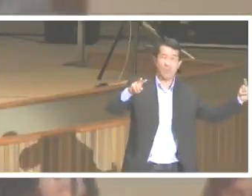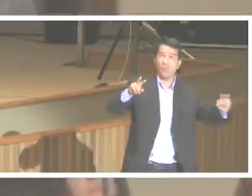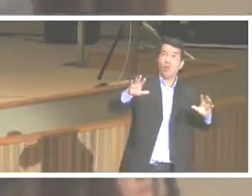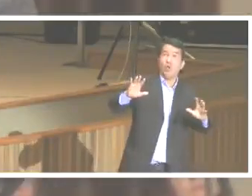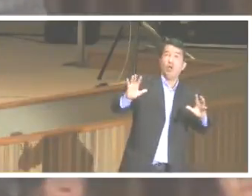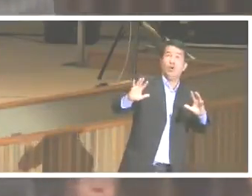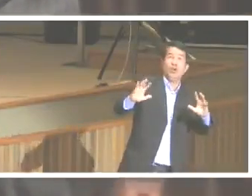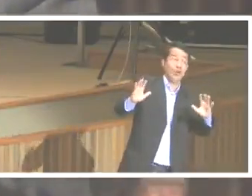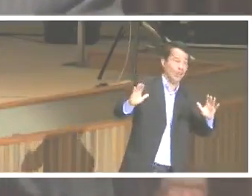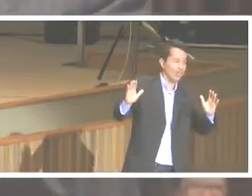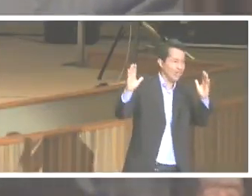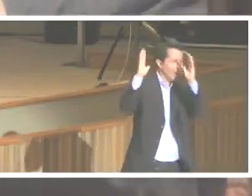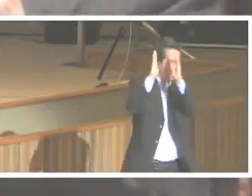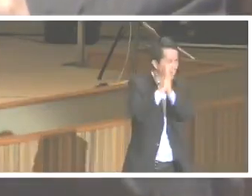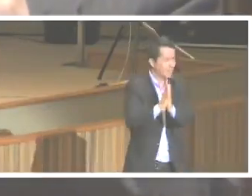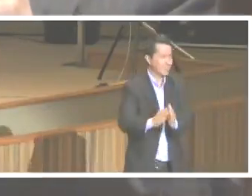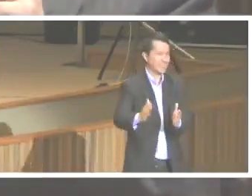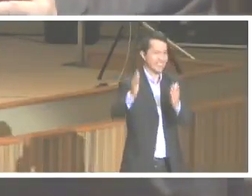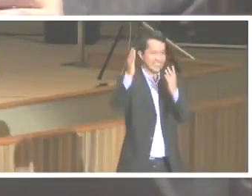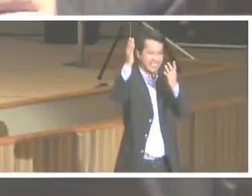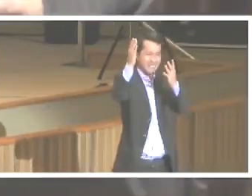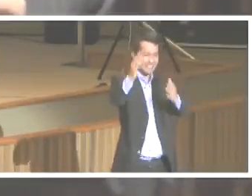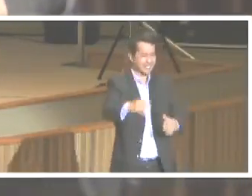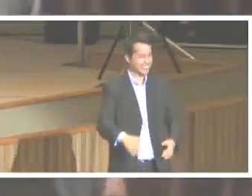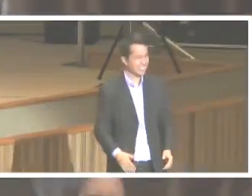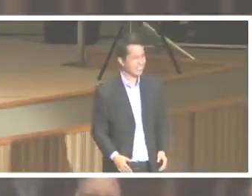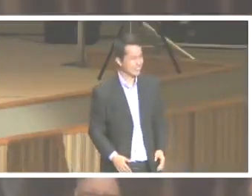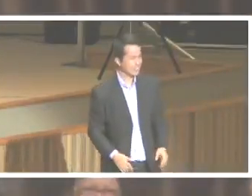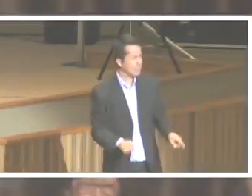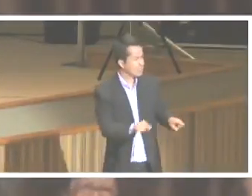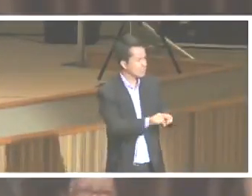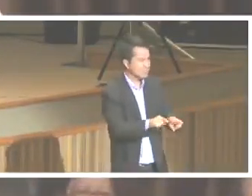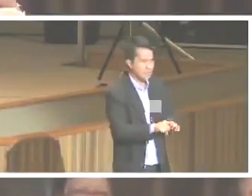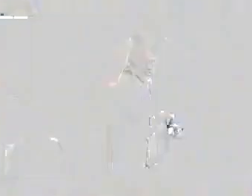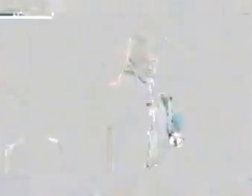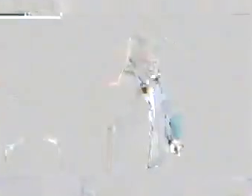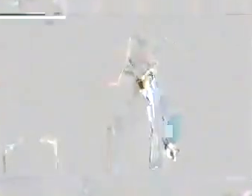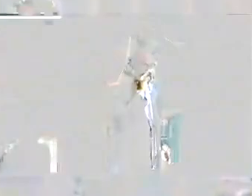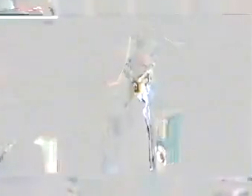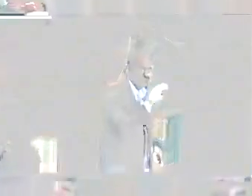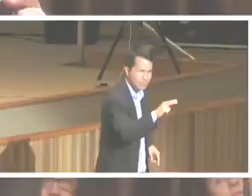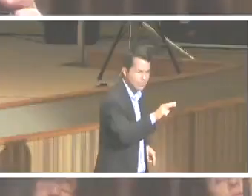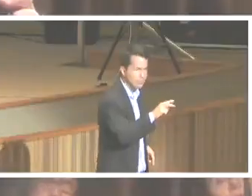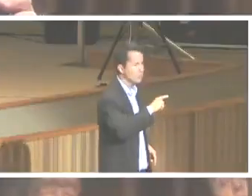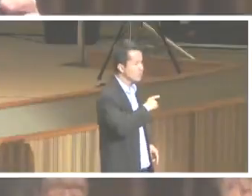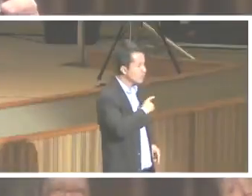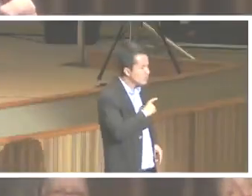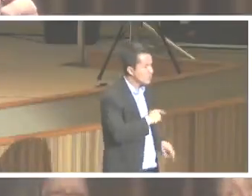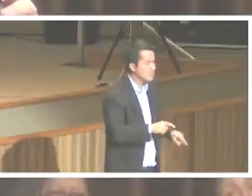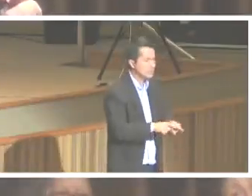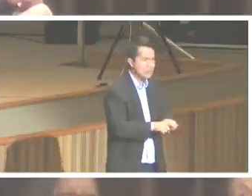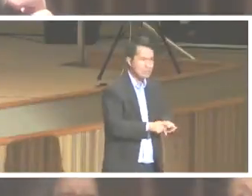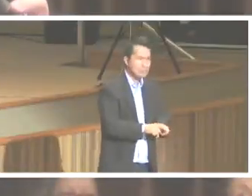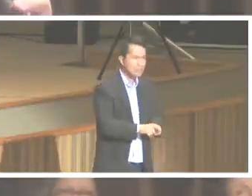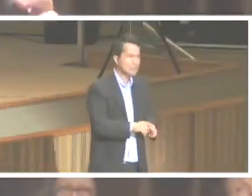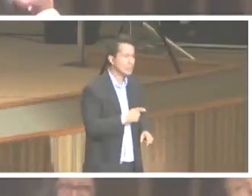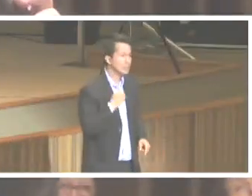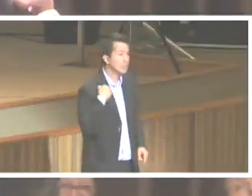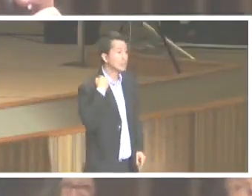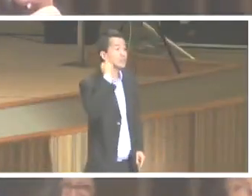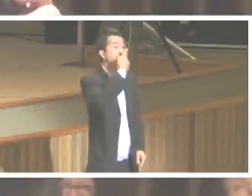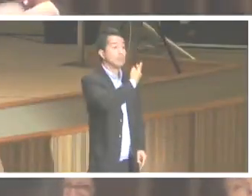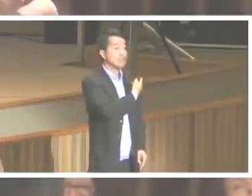vai falar da infância de jesus maria vai dizer que ela guardava